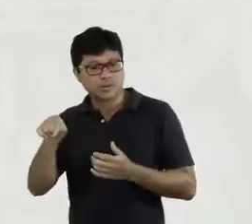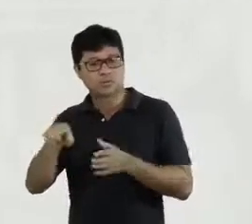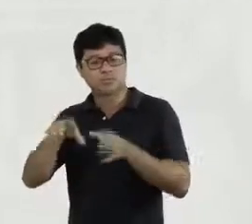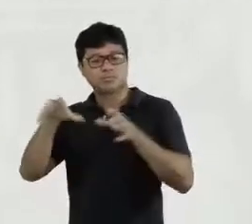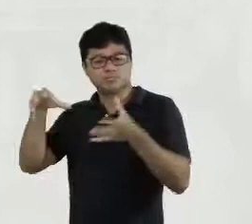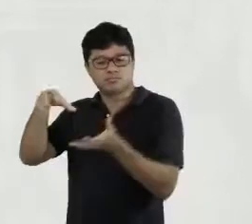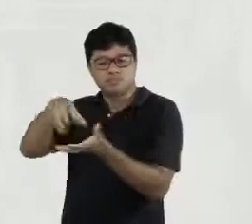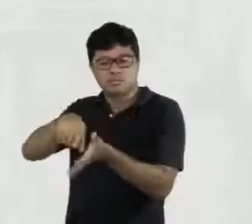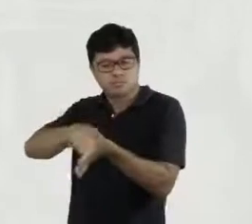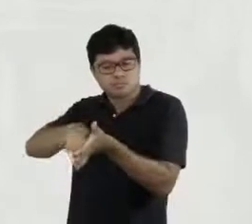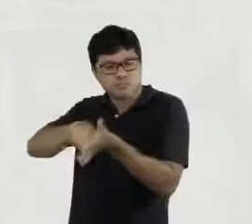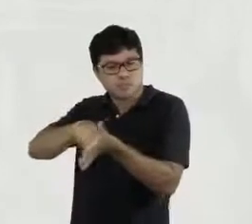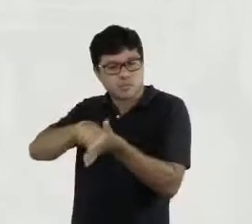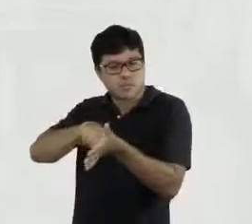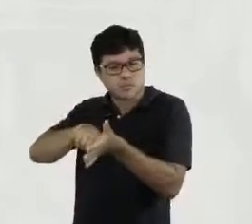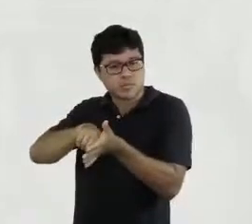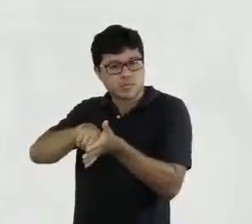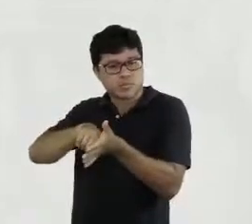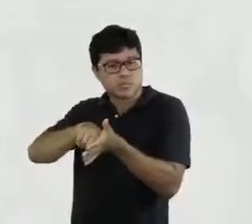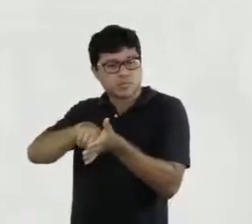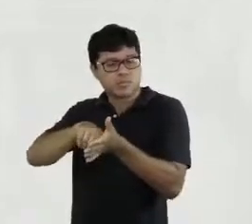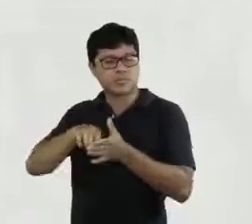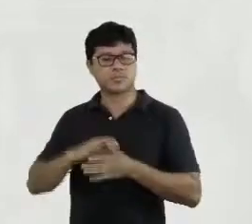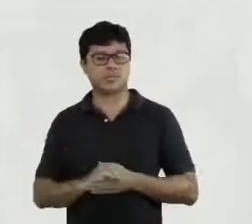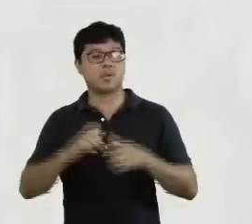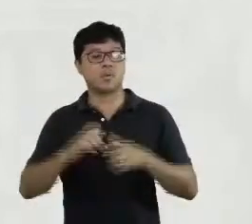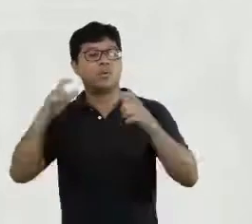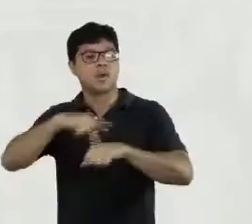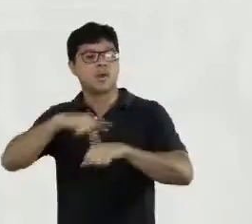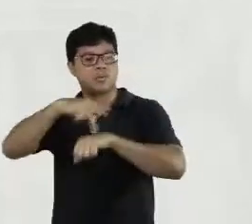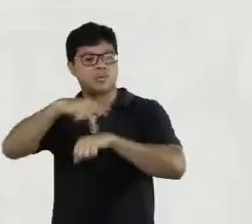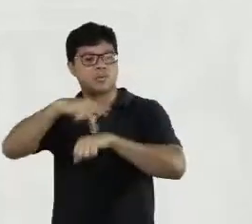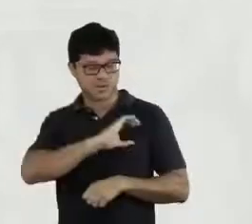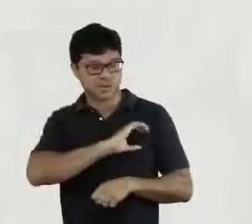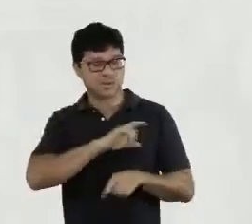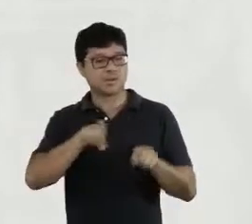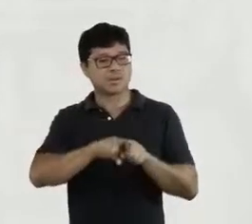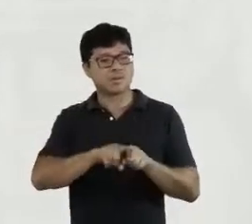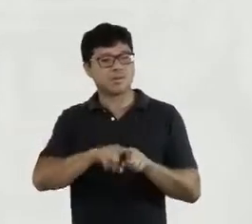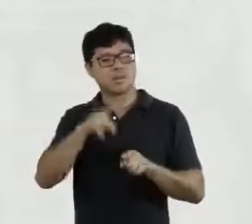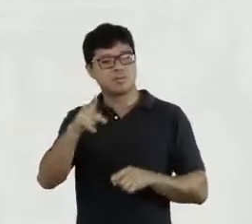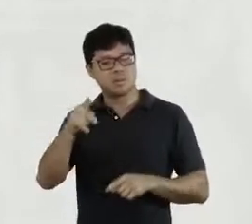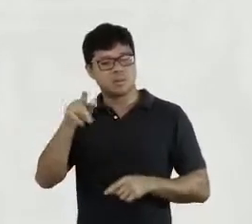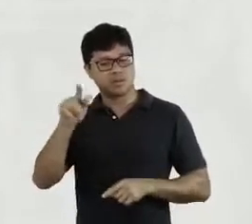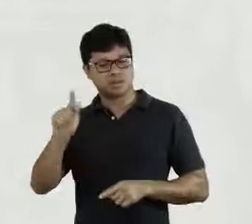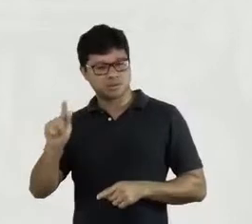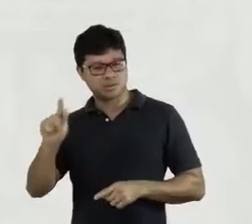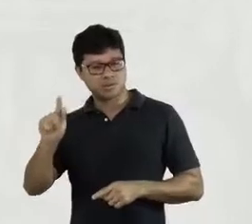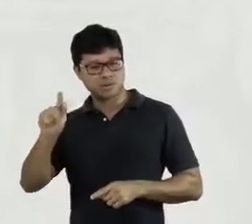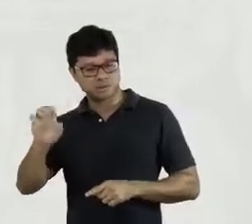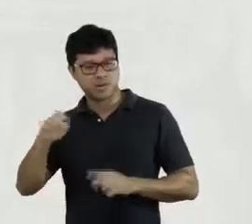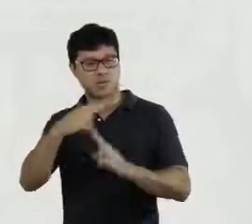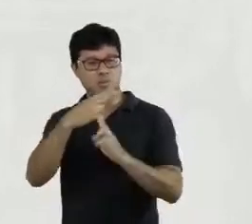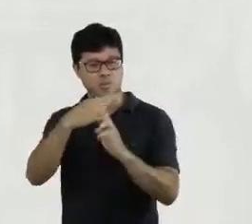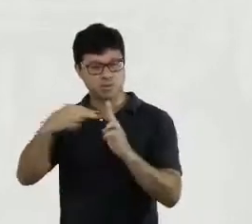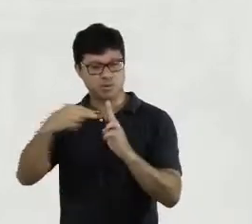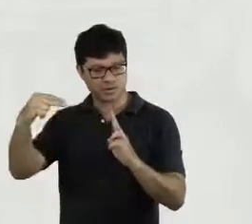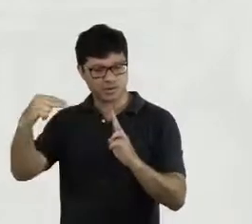centros de pesquisa blockchain da University of British Columbia, no Canadá, e o PGCINF da